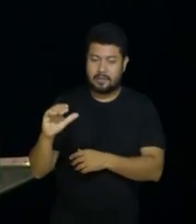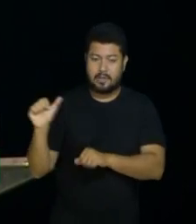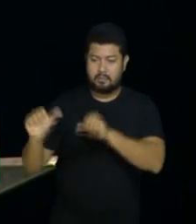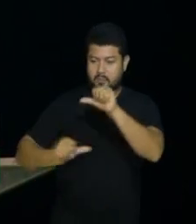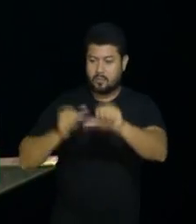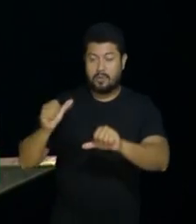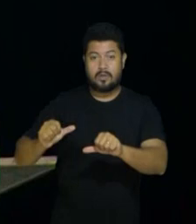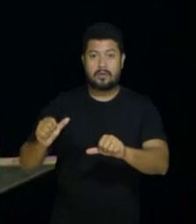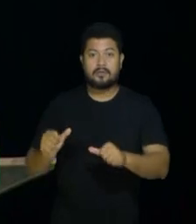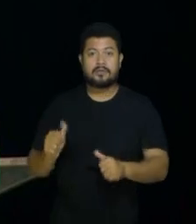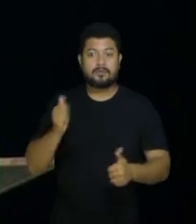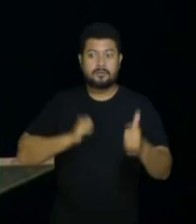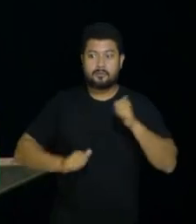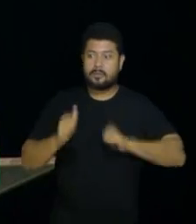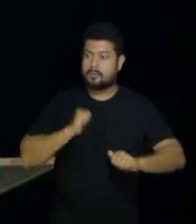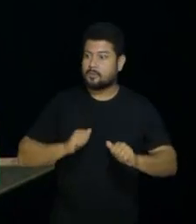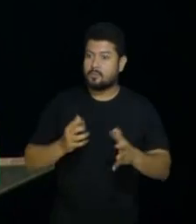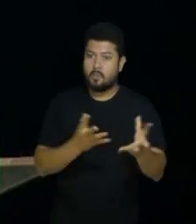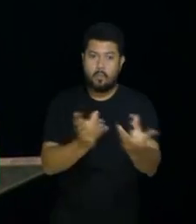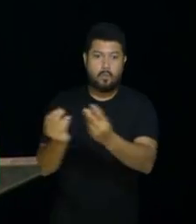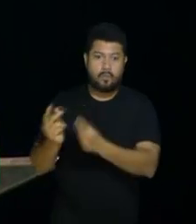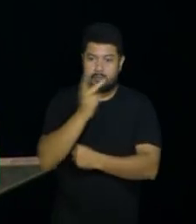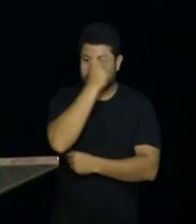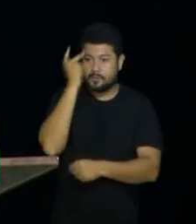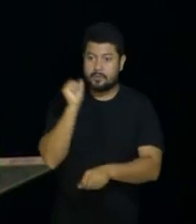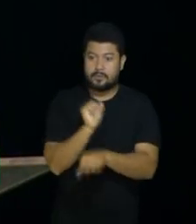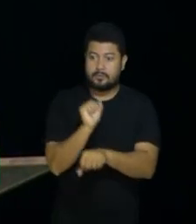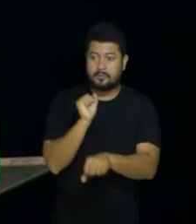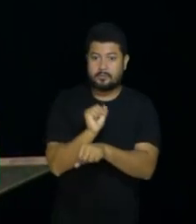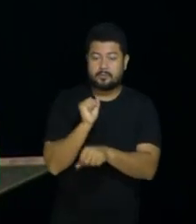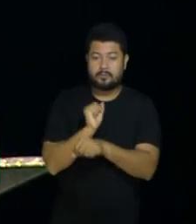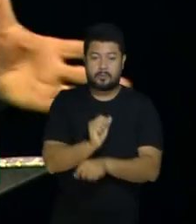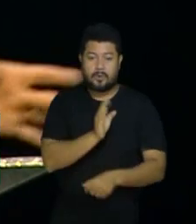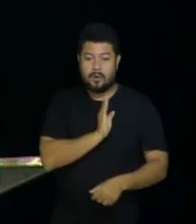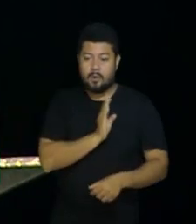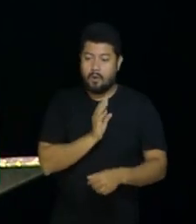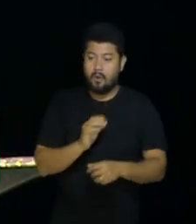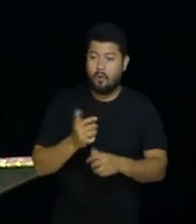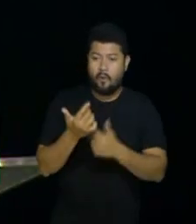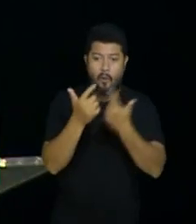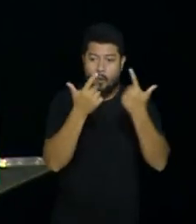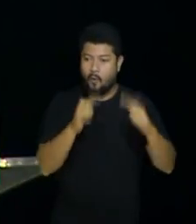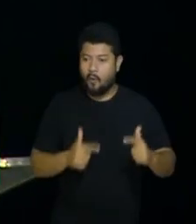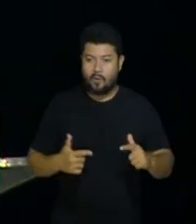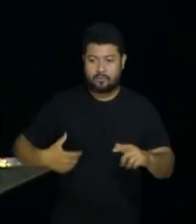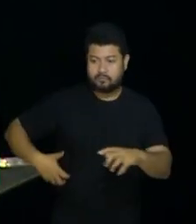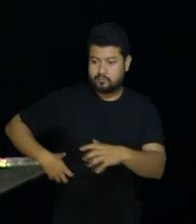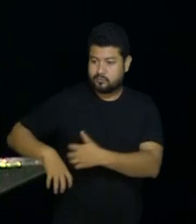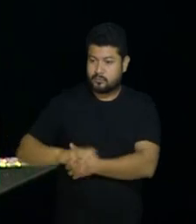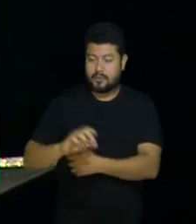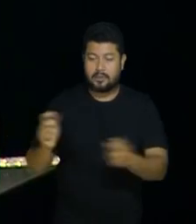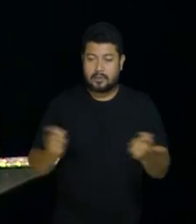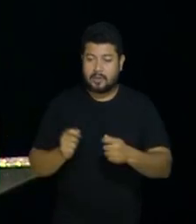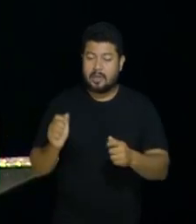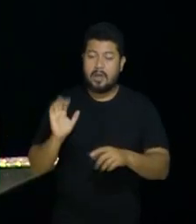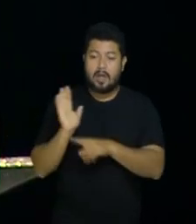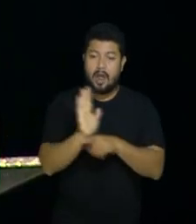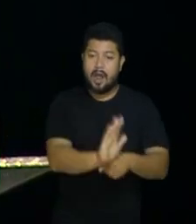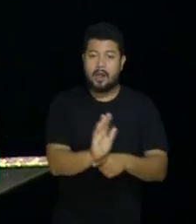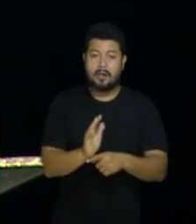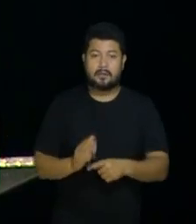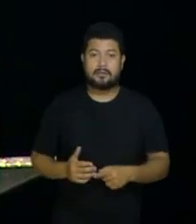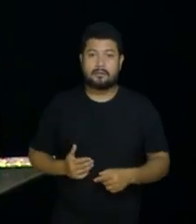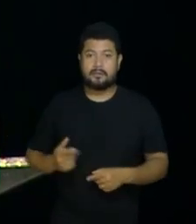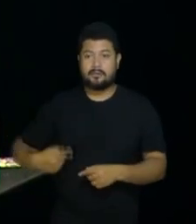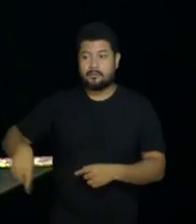todo o mundo que aguardam um órgão compatível. No entanto, apesar do progresso, ainda enfrentamos